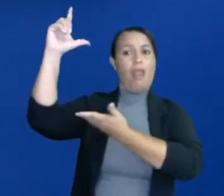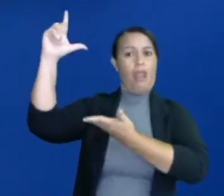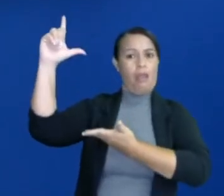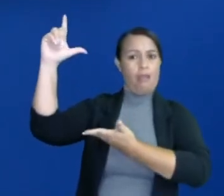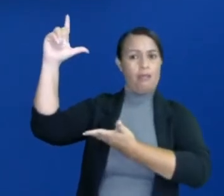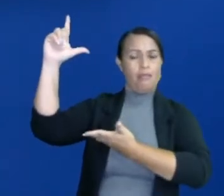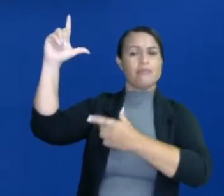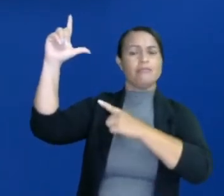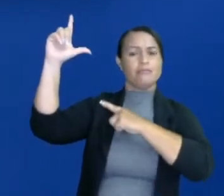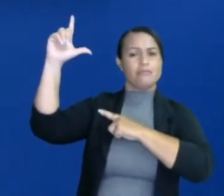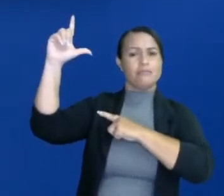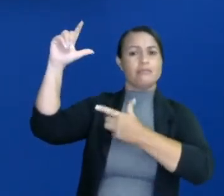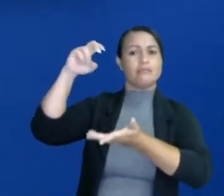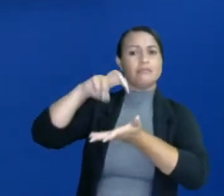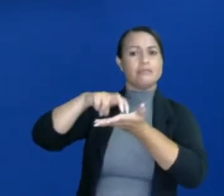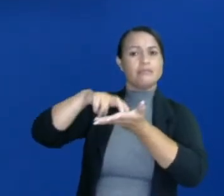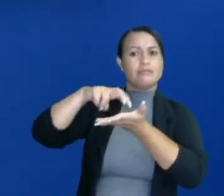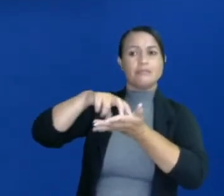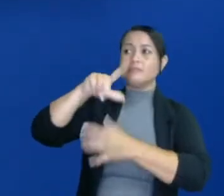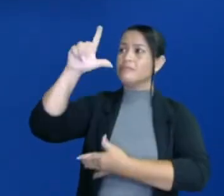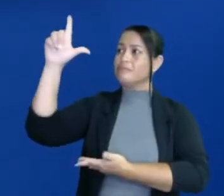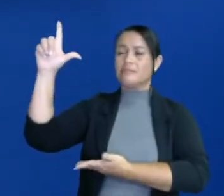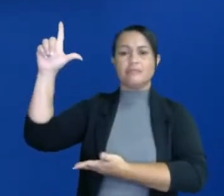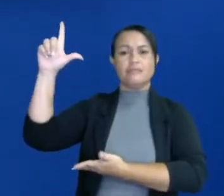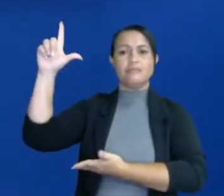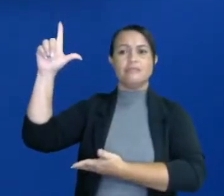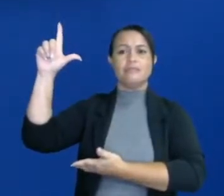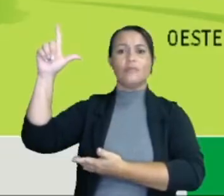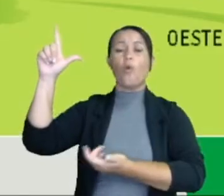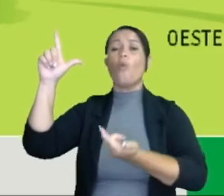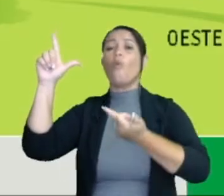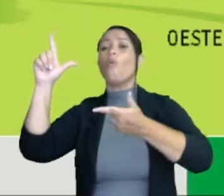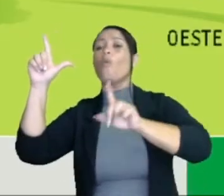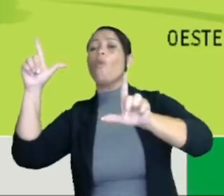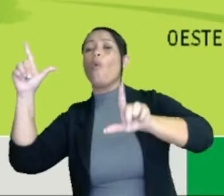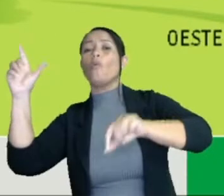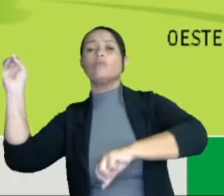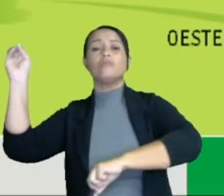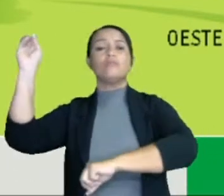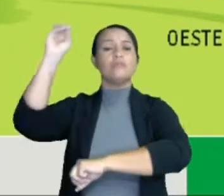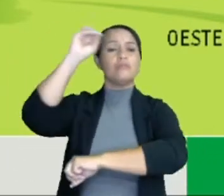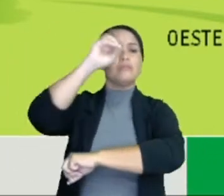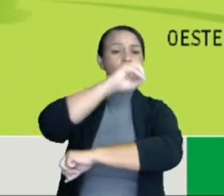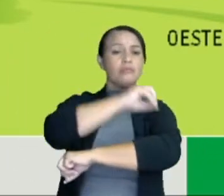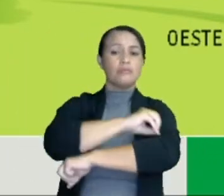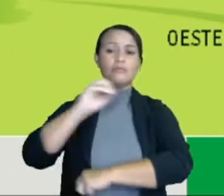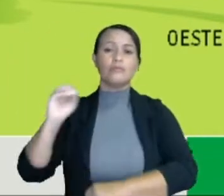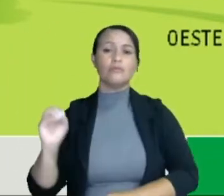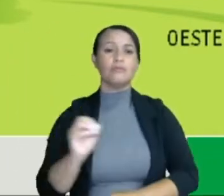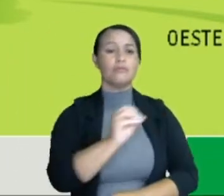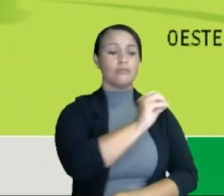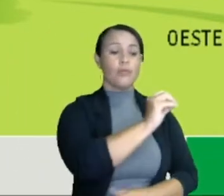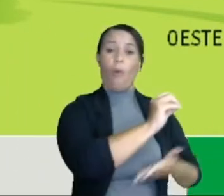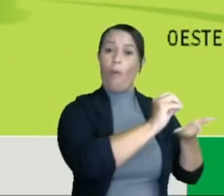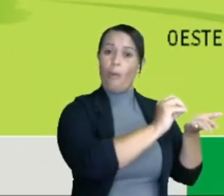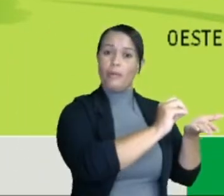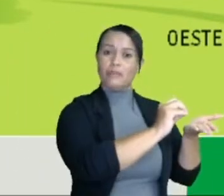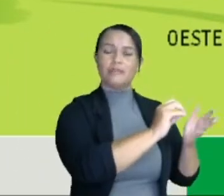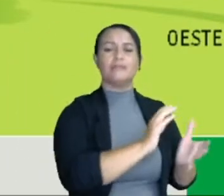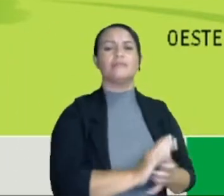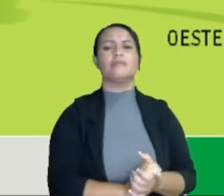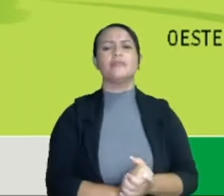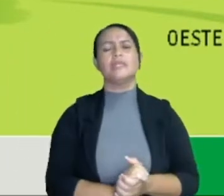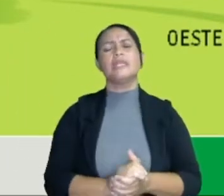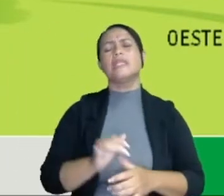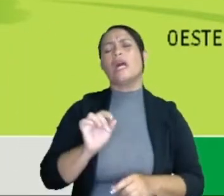ter a posição dele nesse ponto chamado leste, e o lado oposto, onde ele se põe, seria exatamente o oeste, tá?